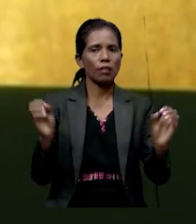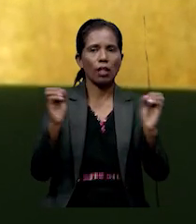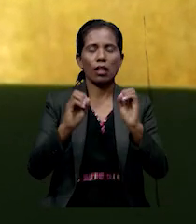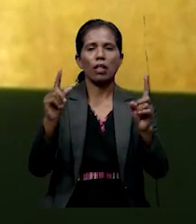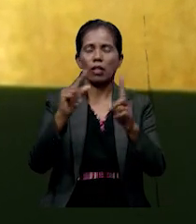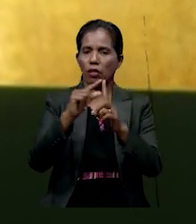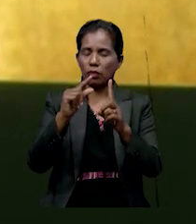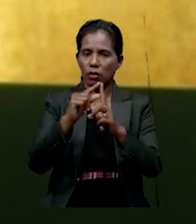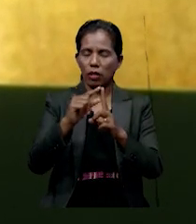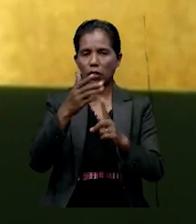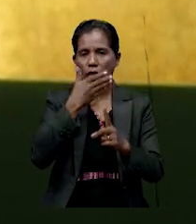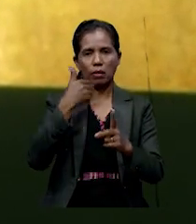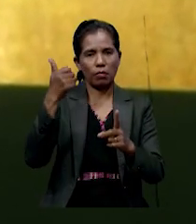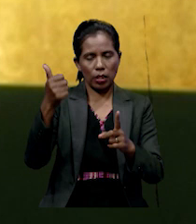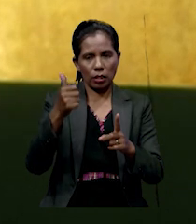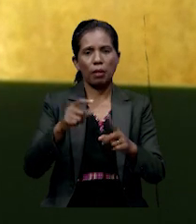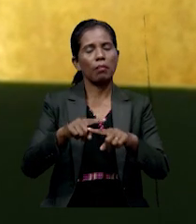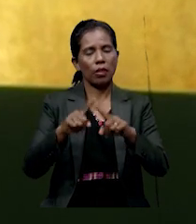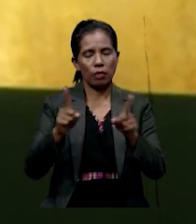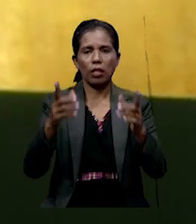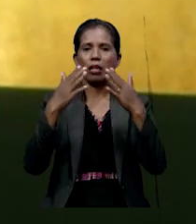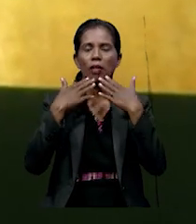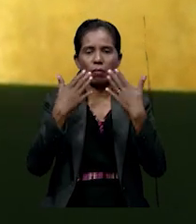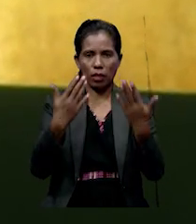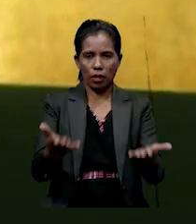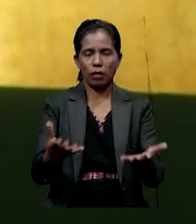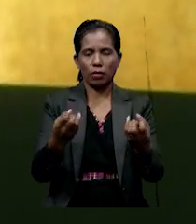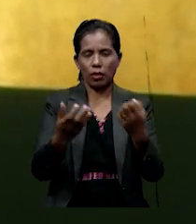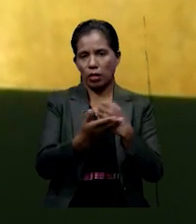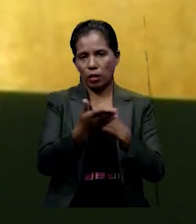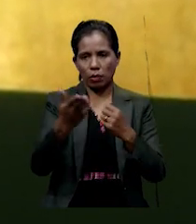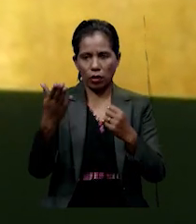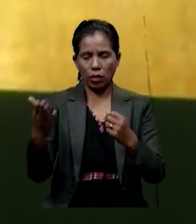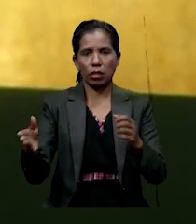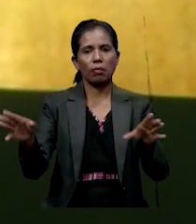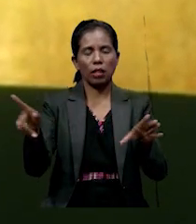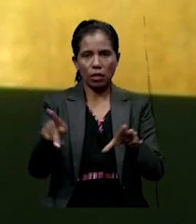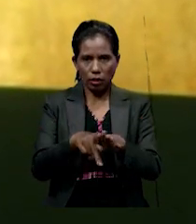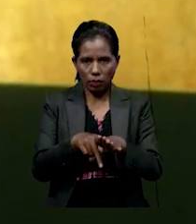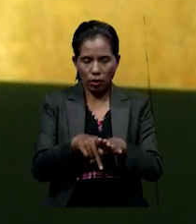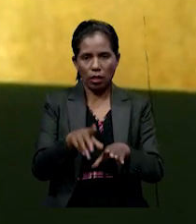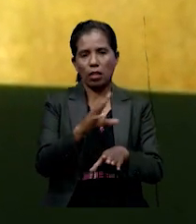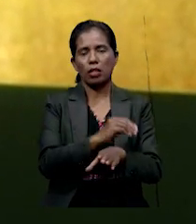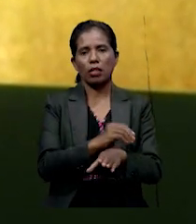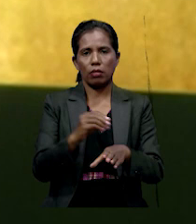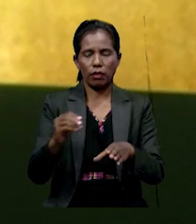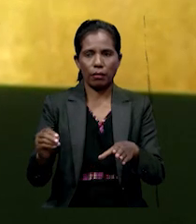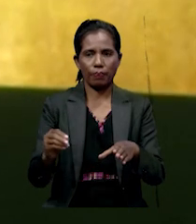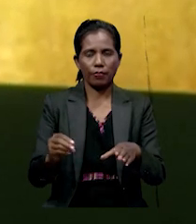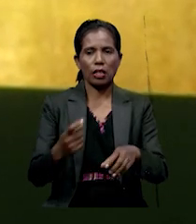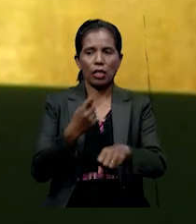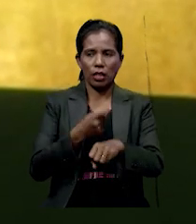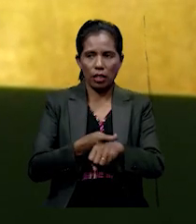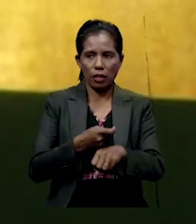di ekliu, mai be obrigado bara, mai hita bot sira dini presensa, e